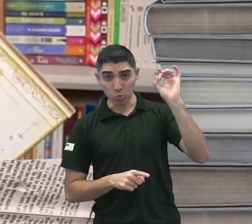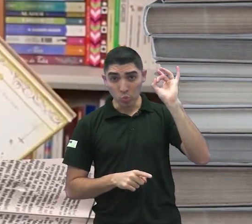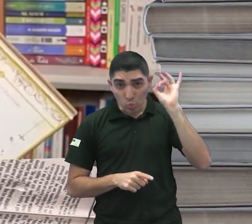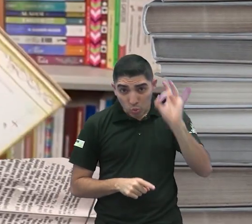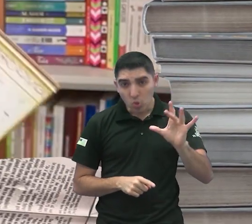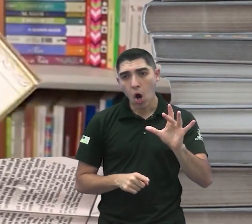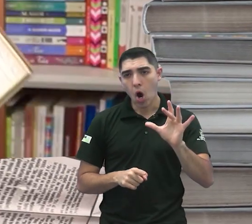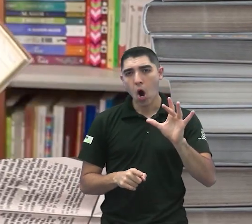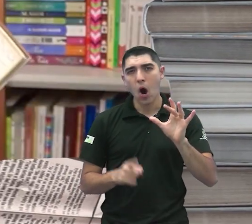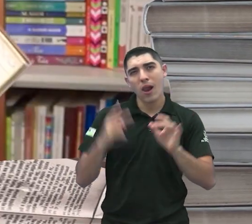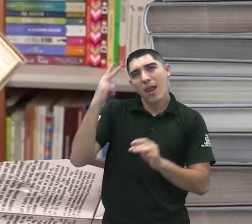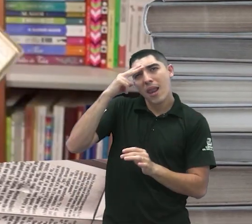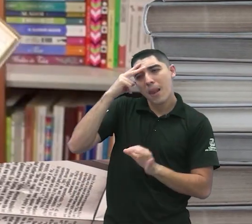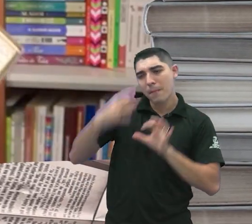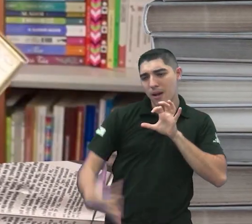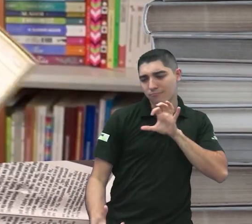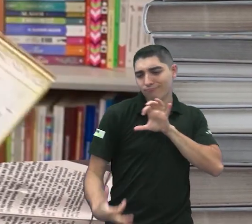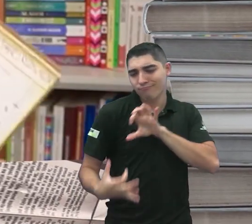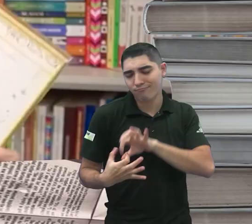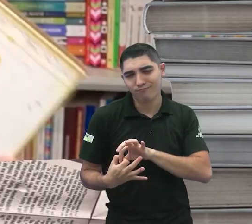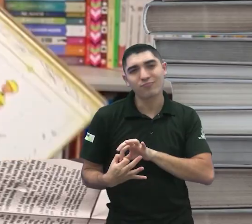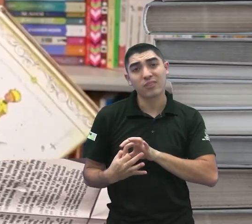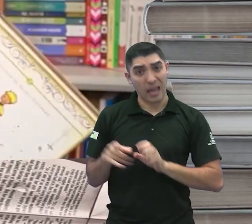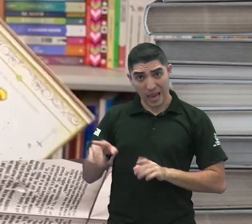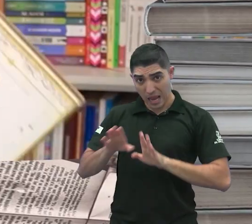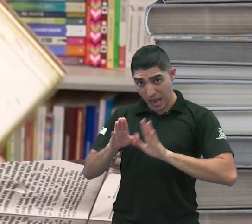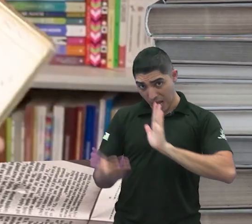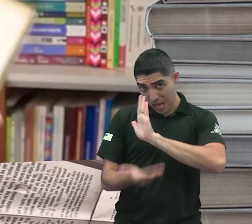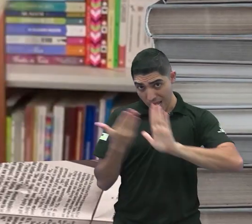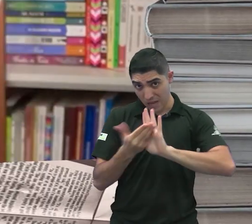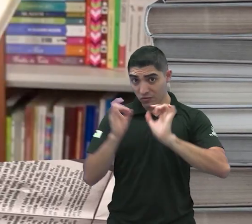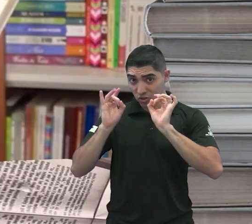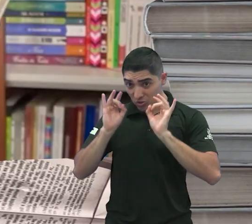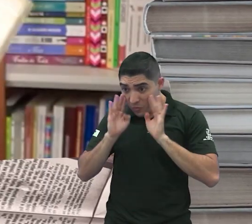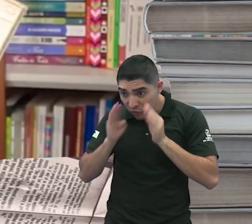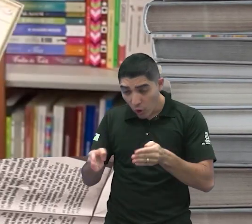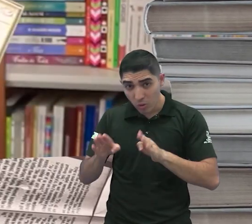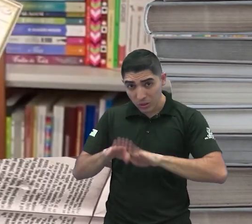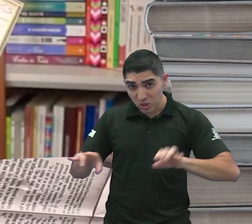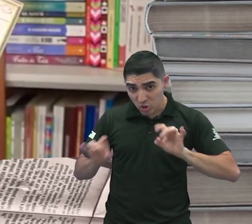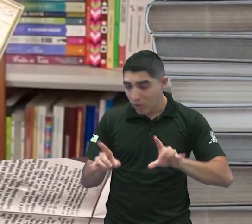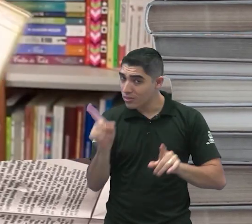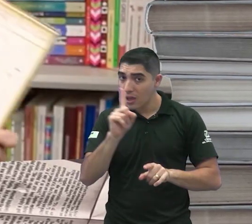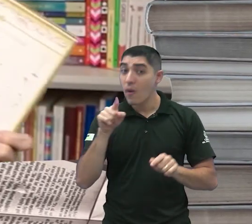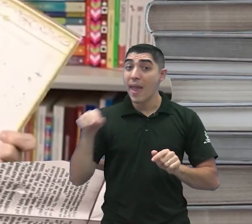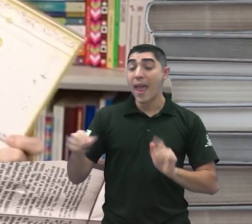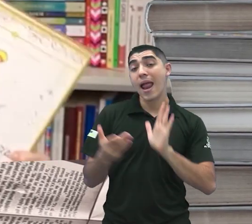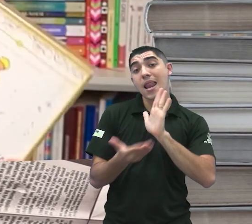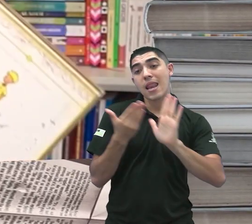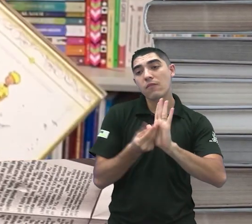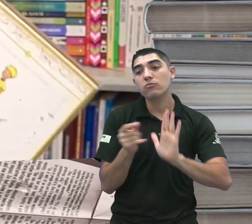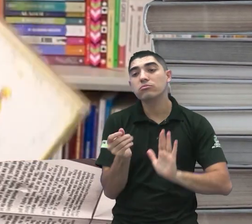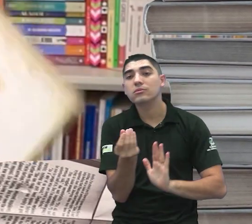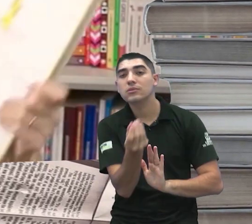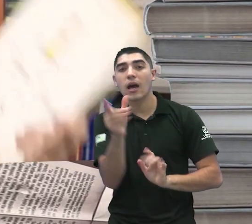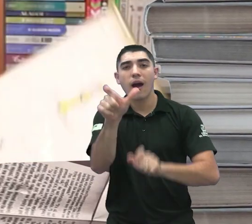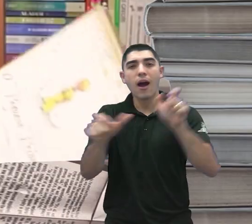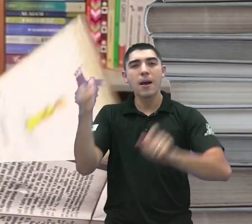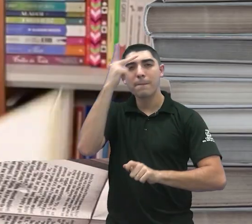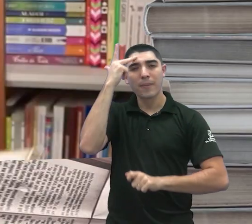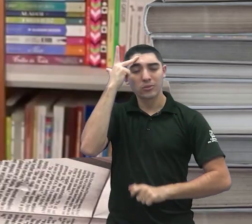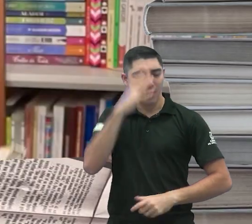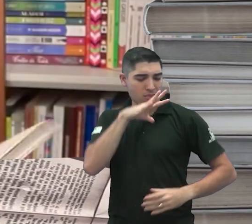convivia tanto assim com a infância, né? Ele não é um livro infantil. Talvez ele tenha sido um livro escrito para a criança interior